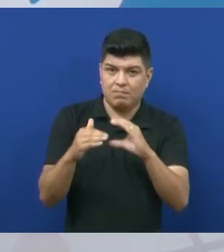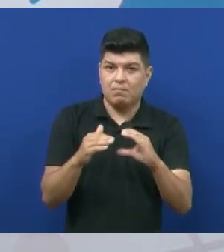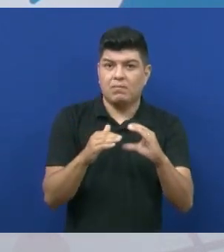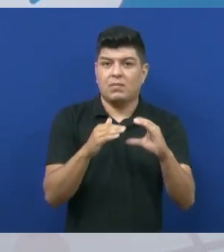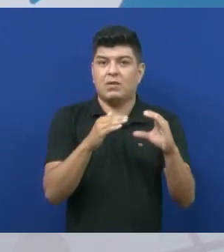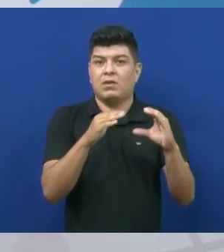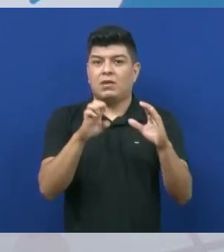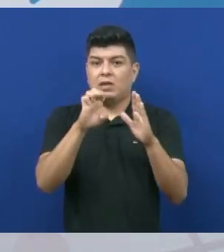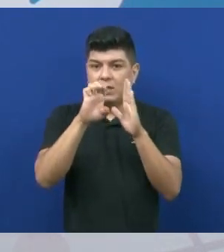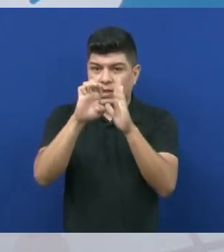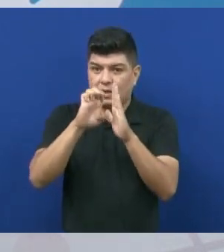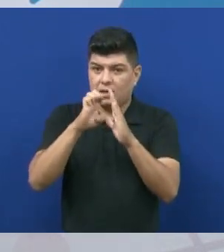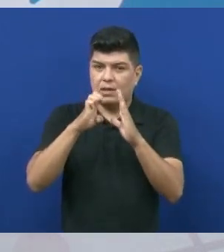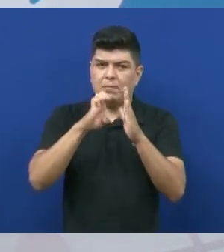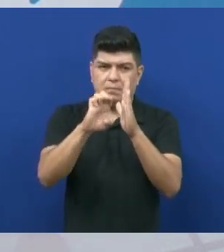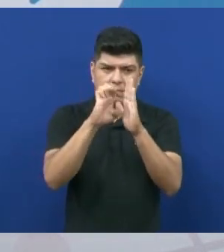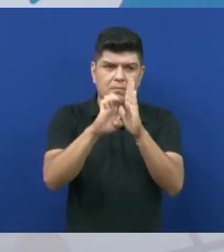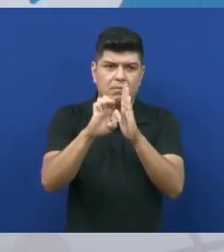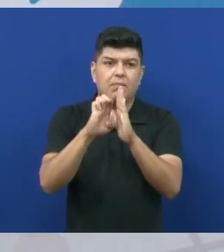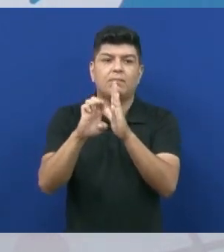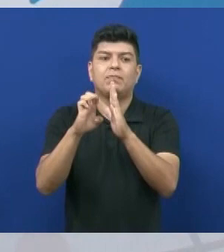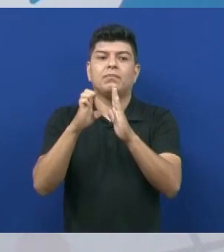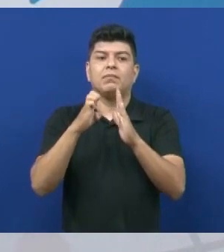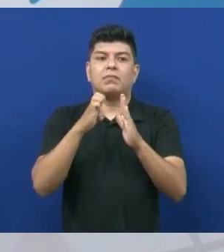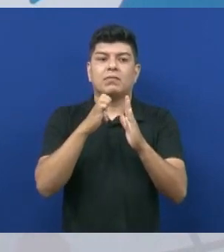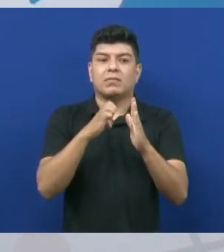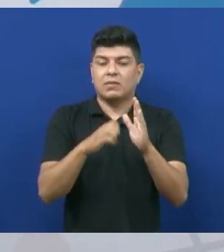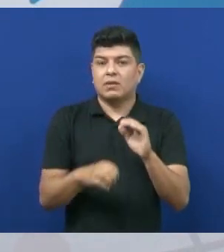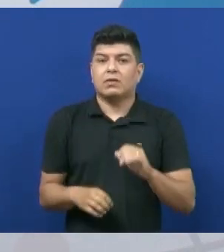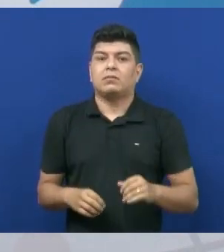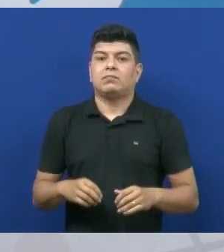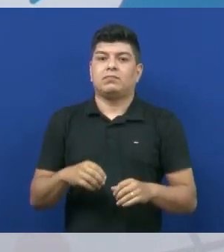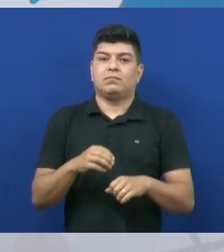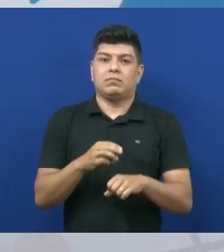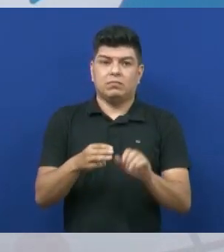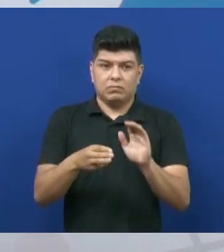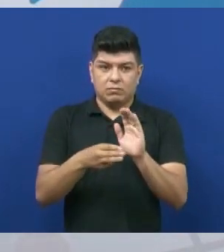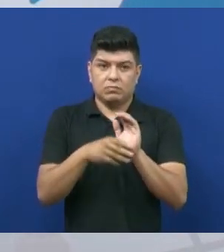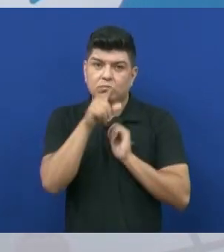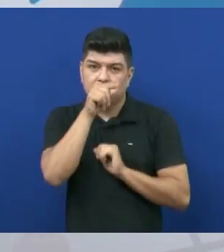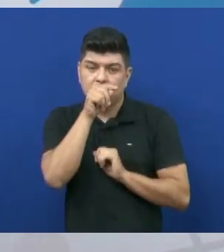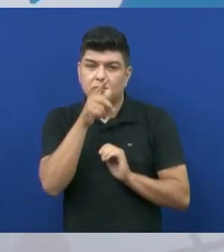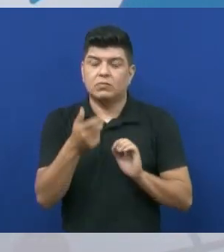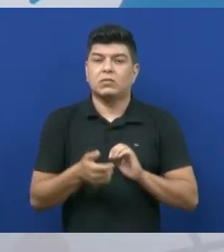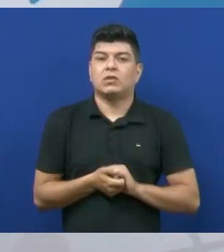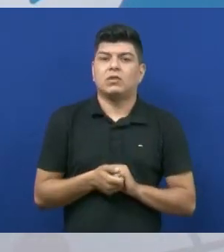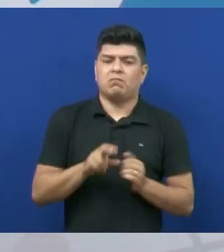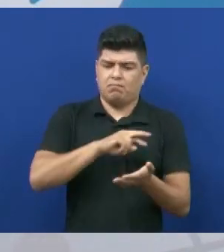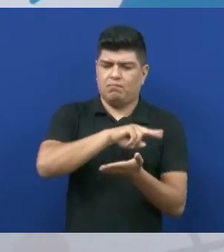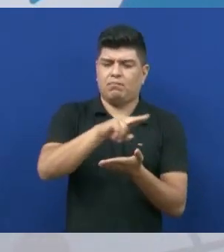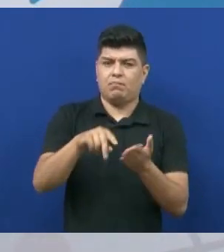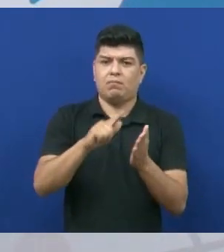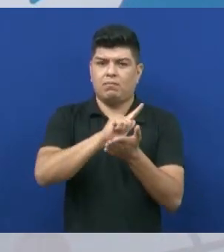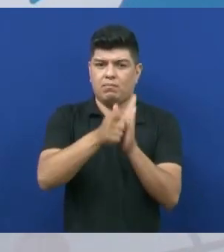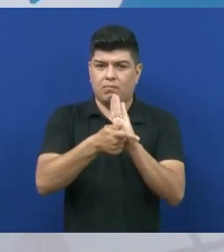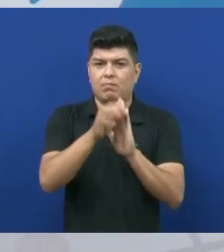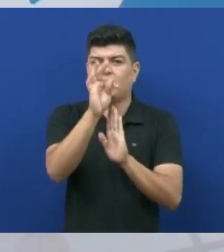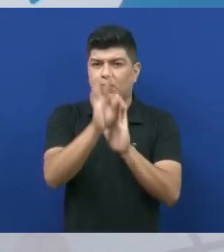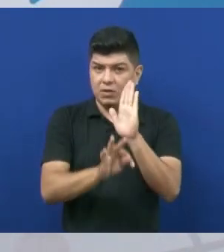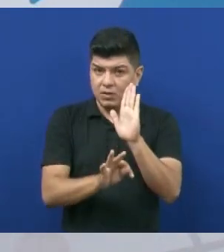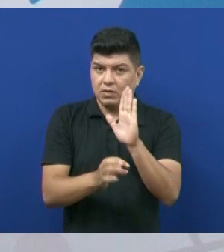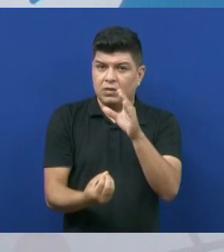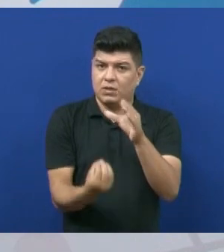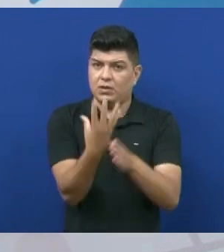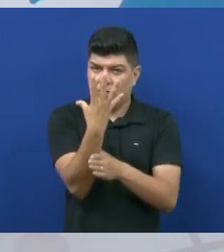e-mails, o Twitter. Meu Deus, quem não usa Twitter todos os dias, não é isso? Então tem muitos gêneros textuais